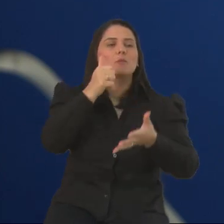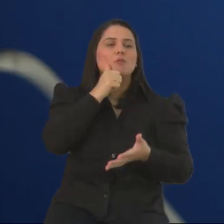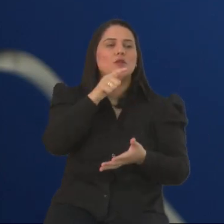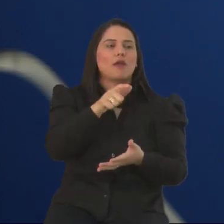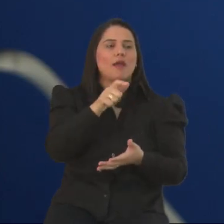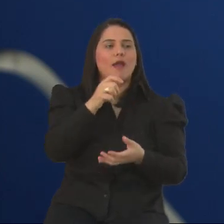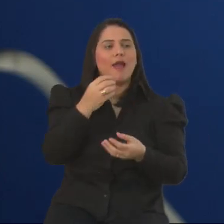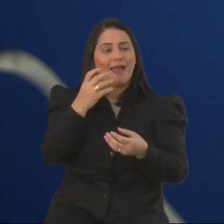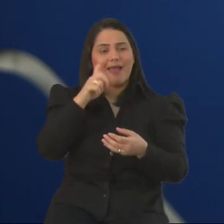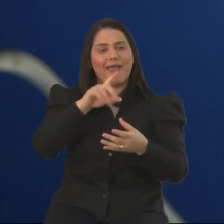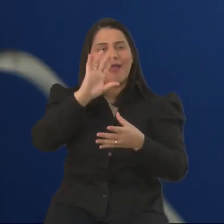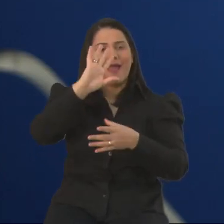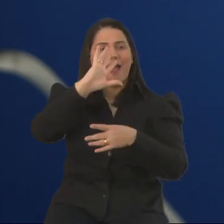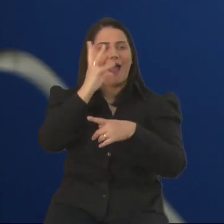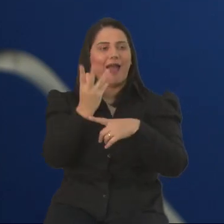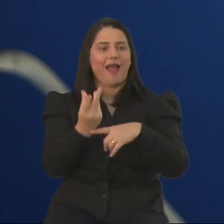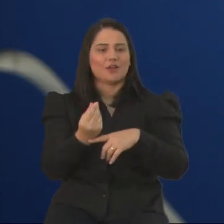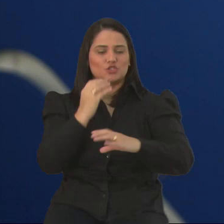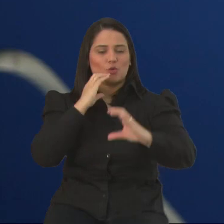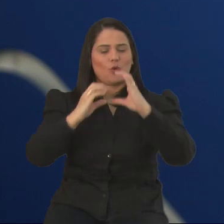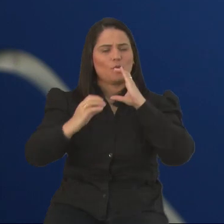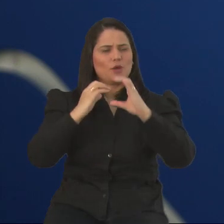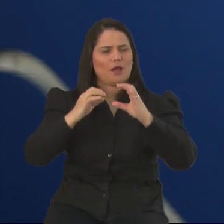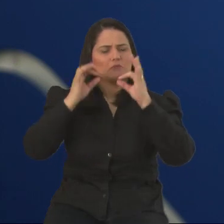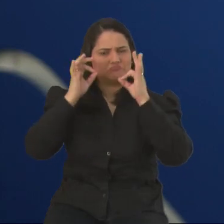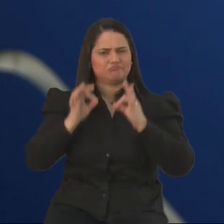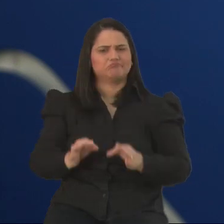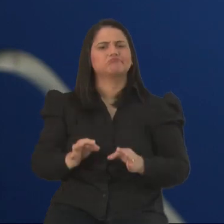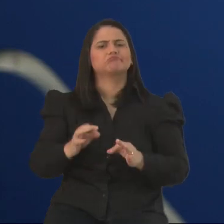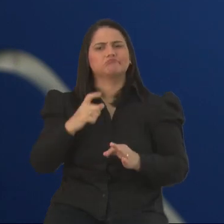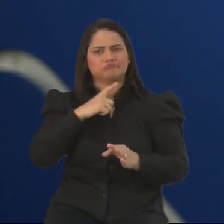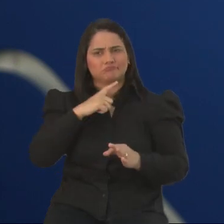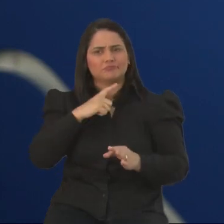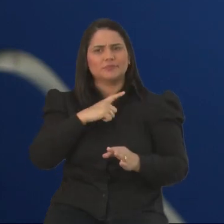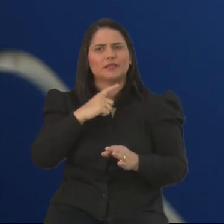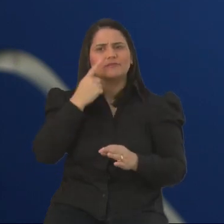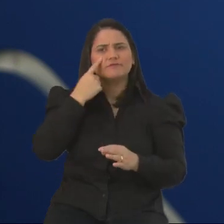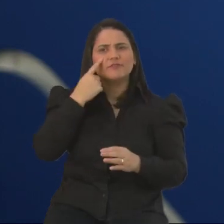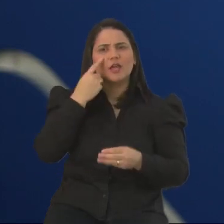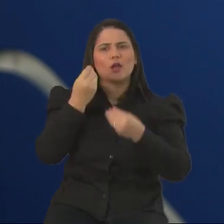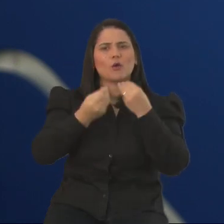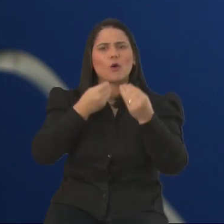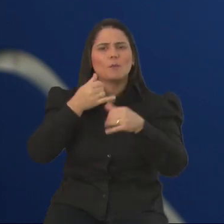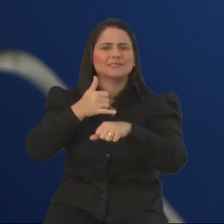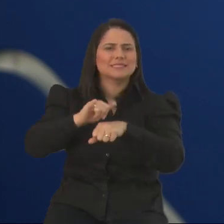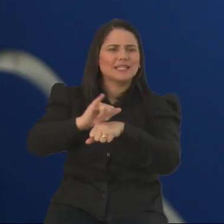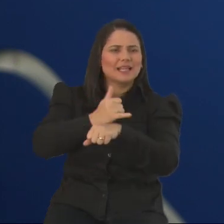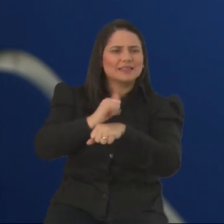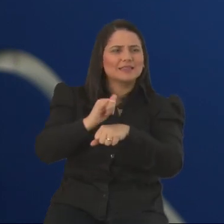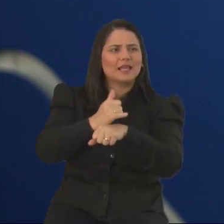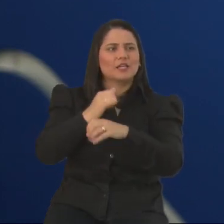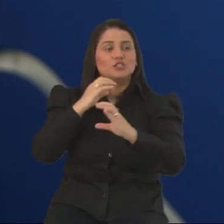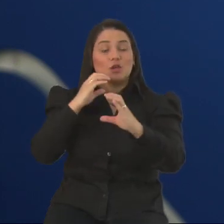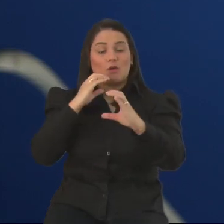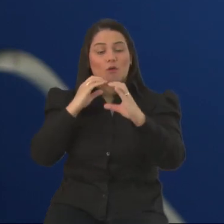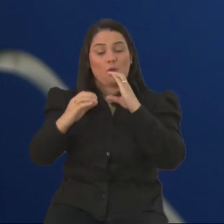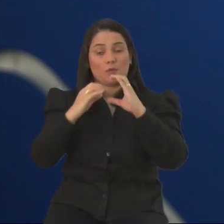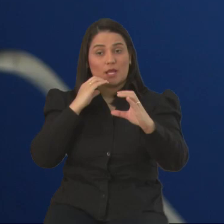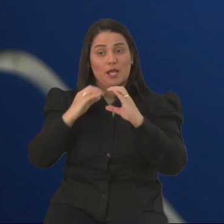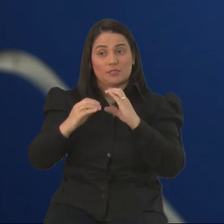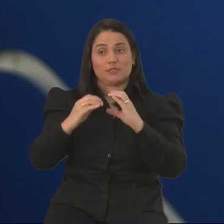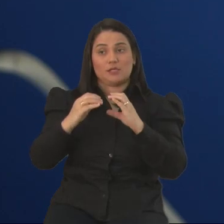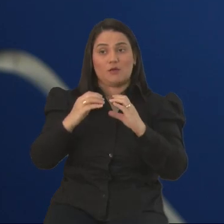assertivamente, na qual abordará princípios, técnicas e estratégias para que a comunicação